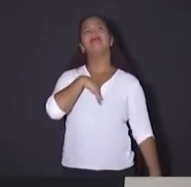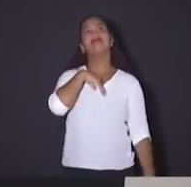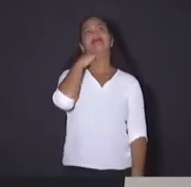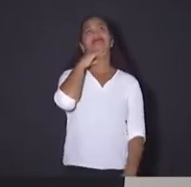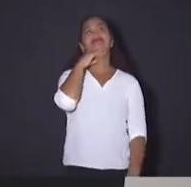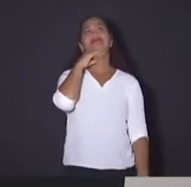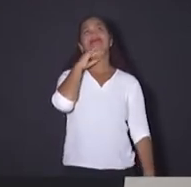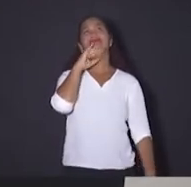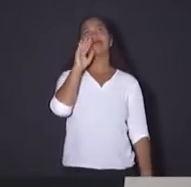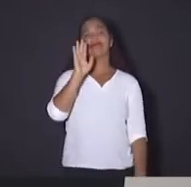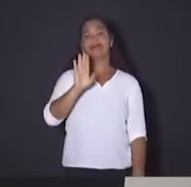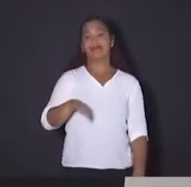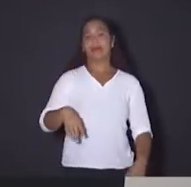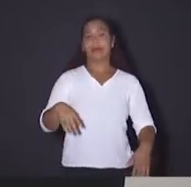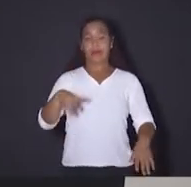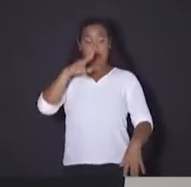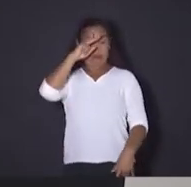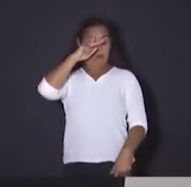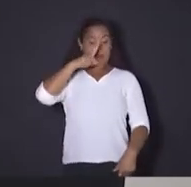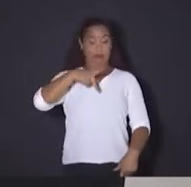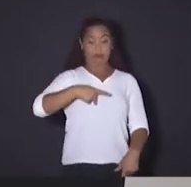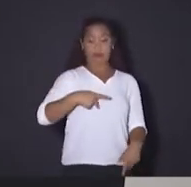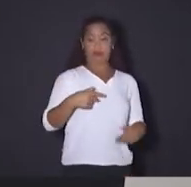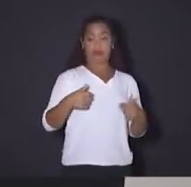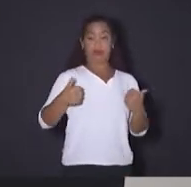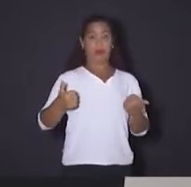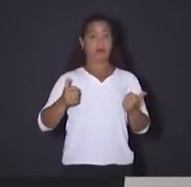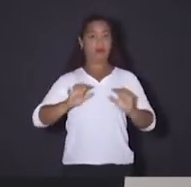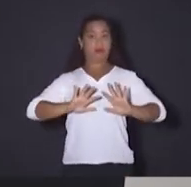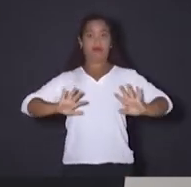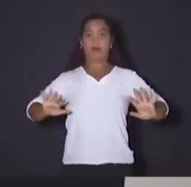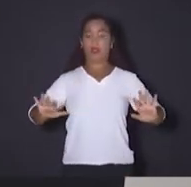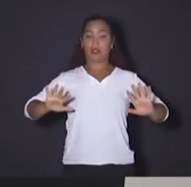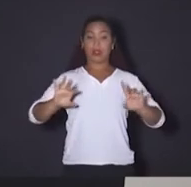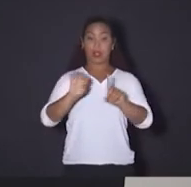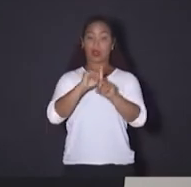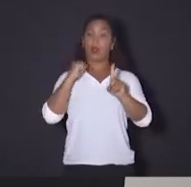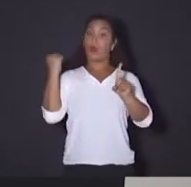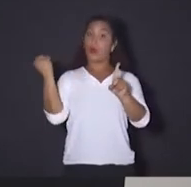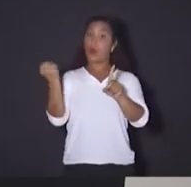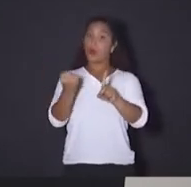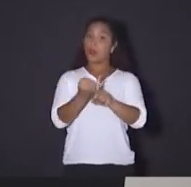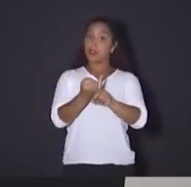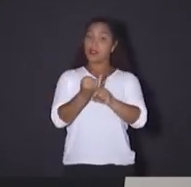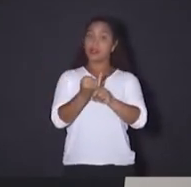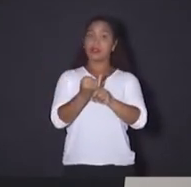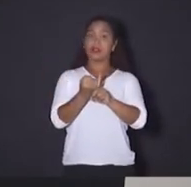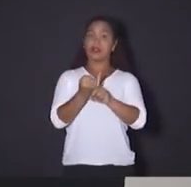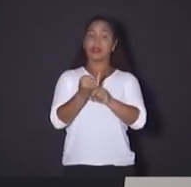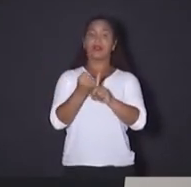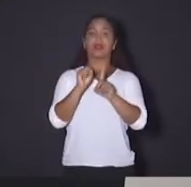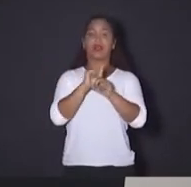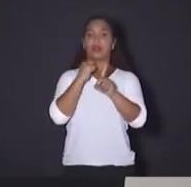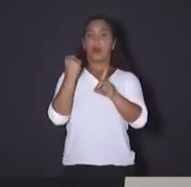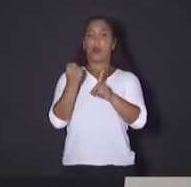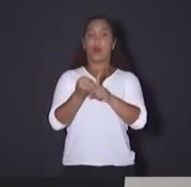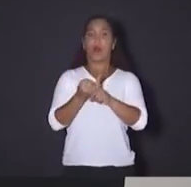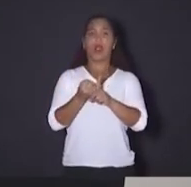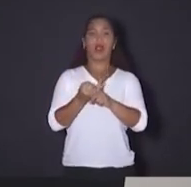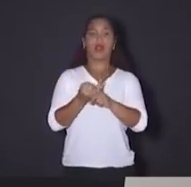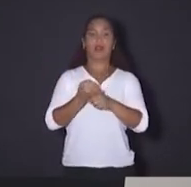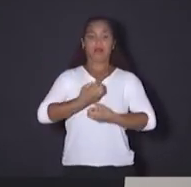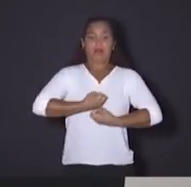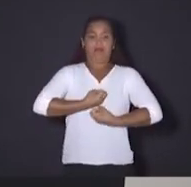ensimesmados eu me basto em mim mesmo eu sou meu próprio umbigo uma sociedade onde a gente não está a noite não inspira mais